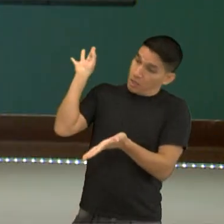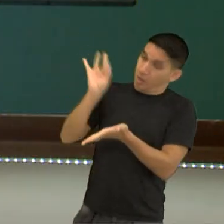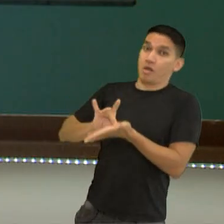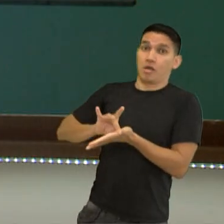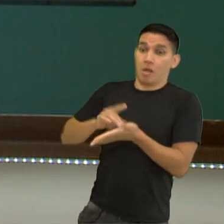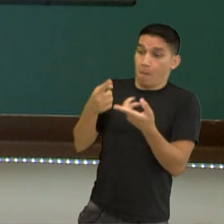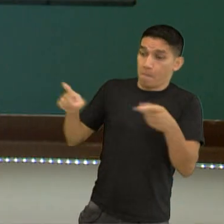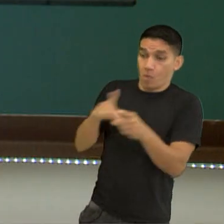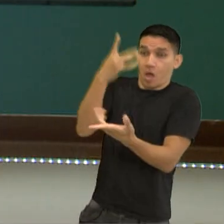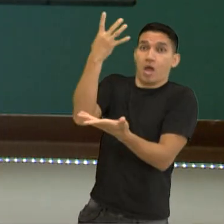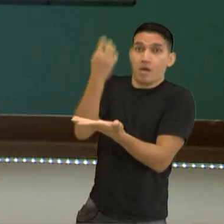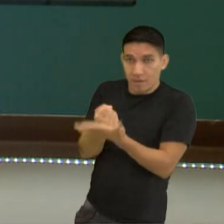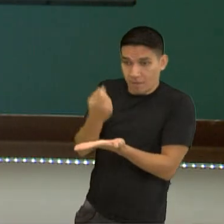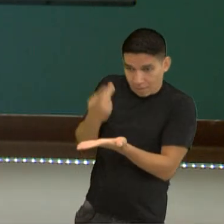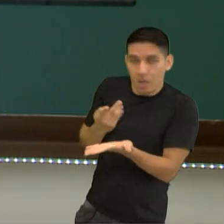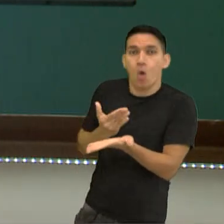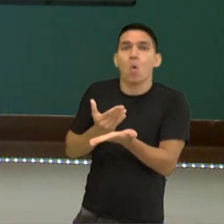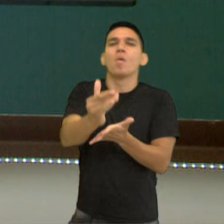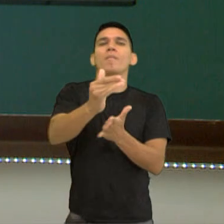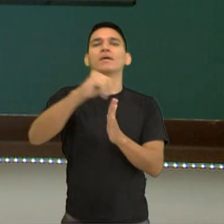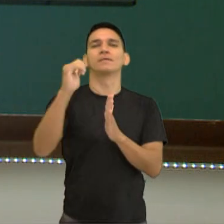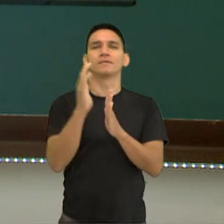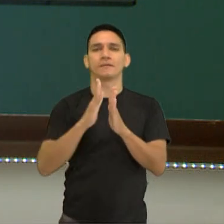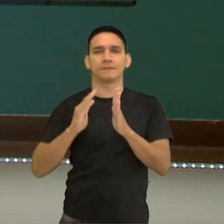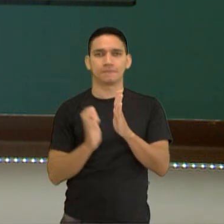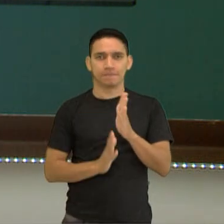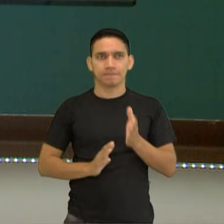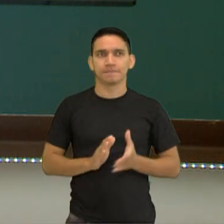erudita começa no barroco, hein? Olha lá.